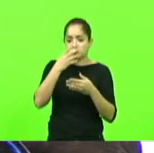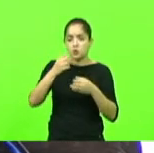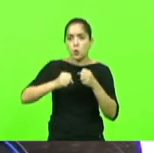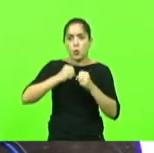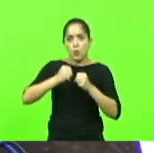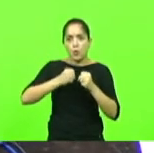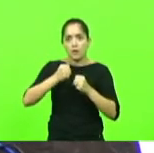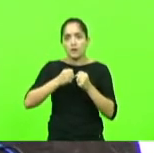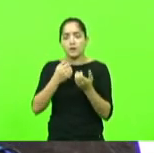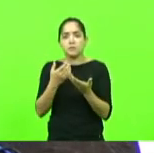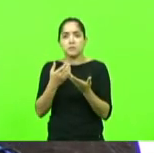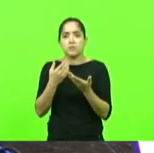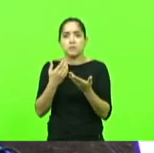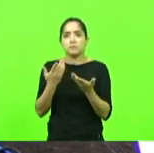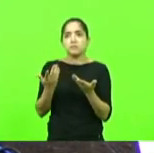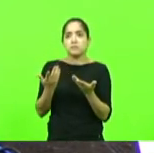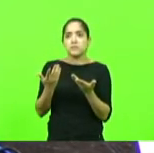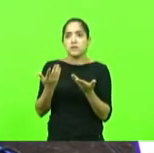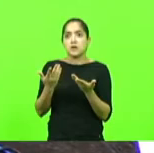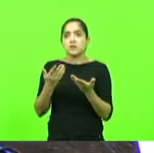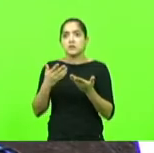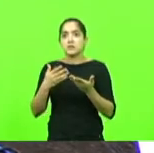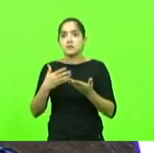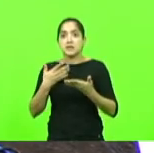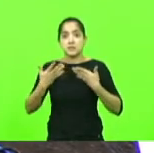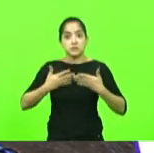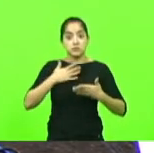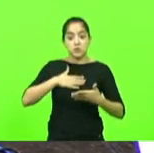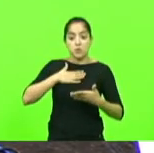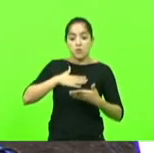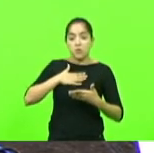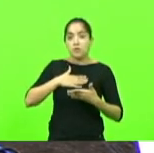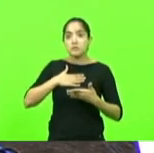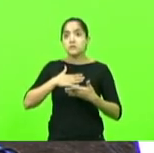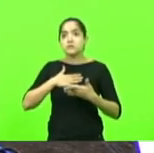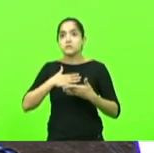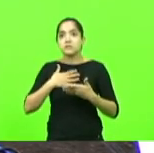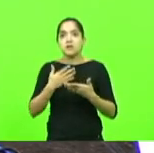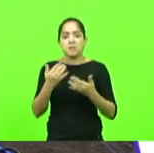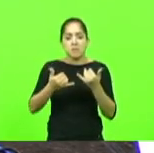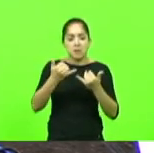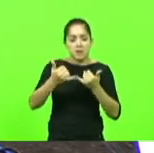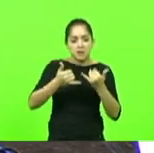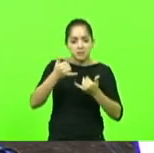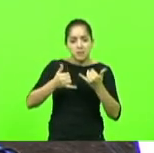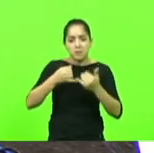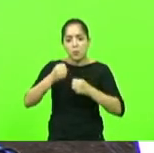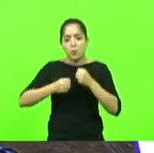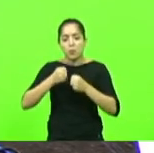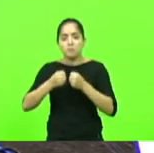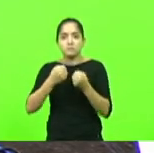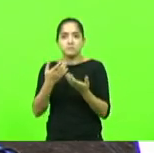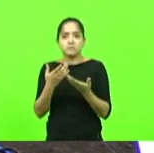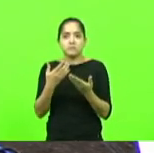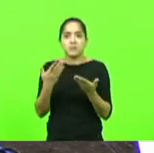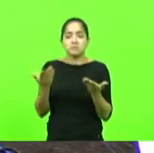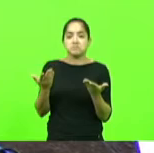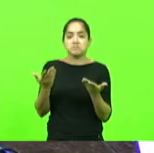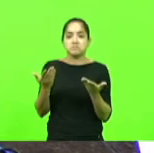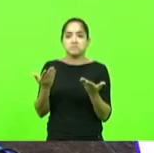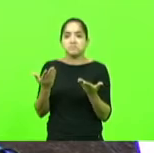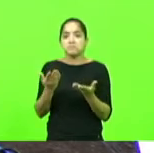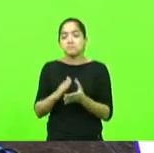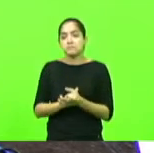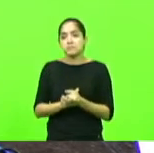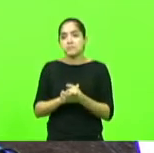que até eles se divertem lá, pelo que eu vejo lá, eles correm atrás de um bichinho que está na cerca. O que, que tem os cachorros correr, pelo amor de Deus?